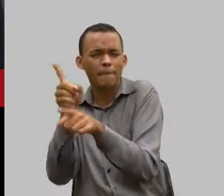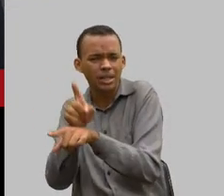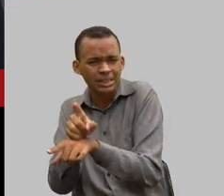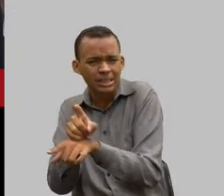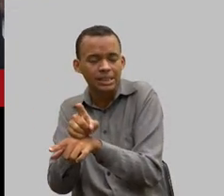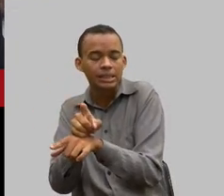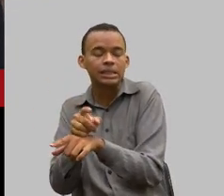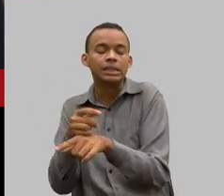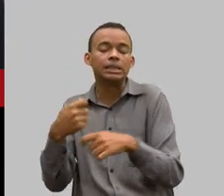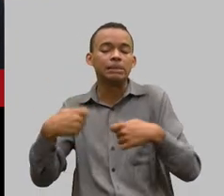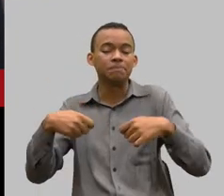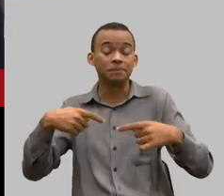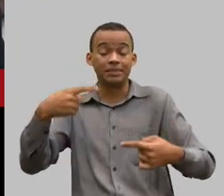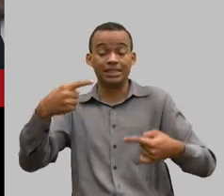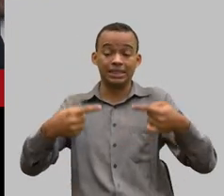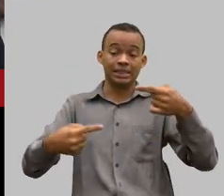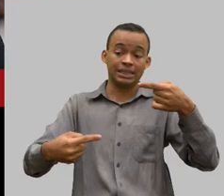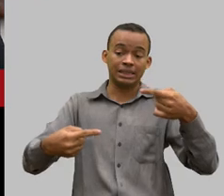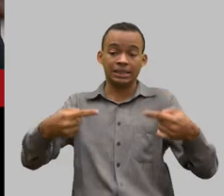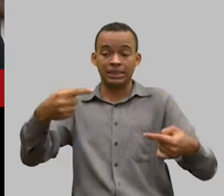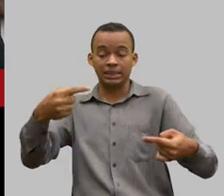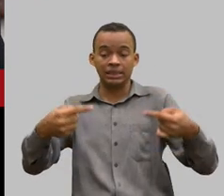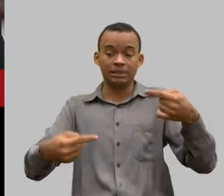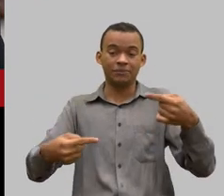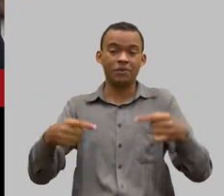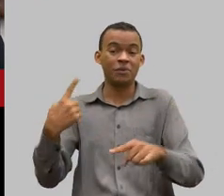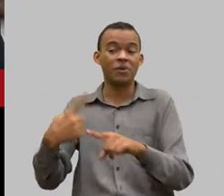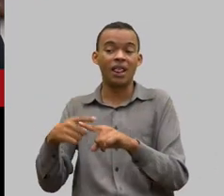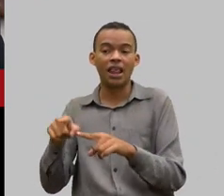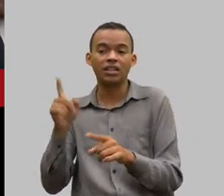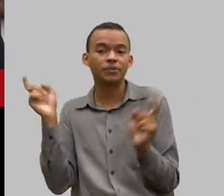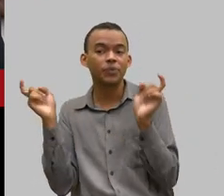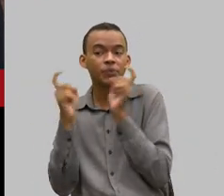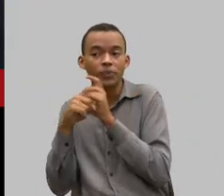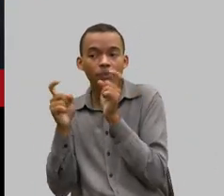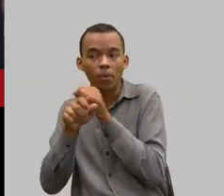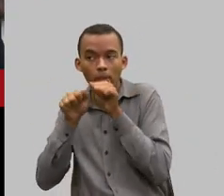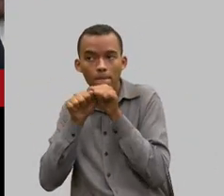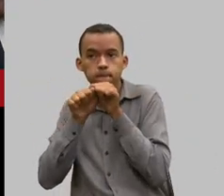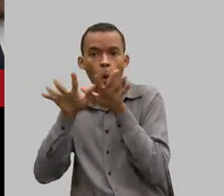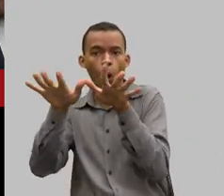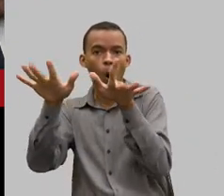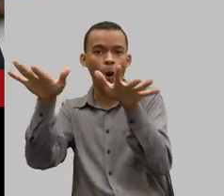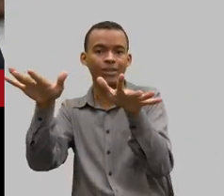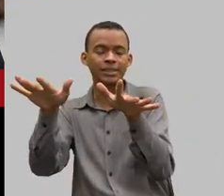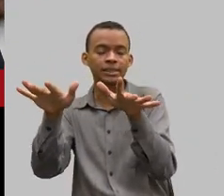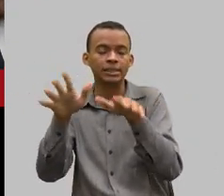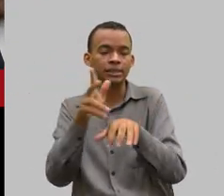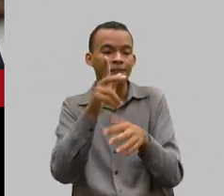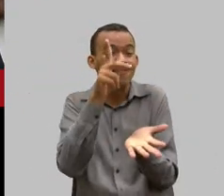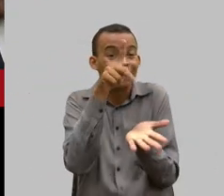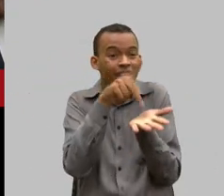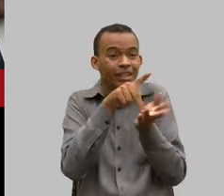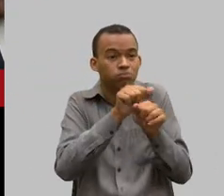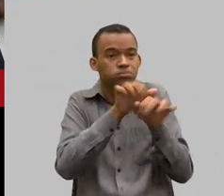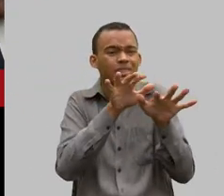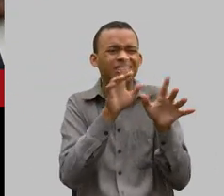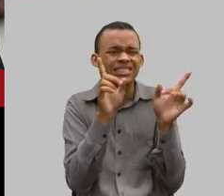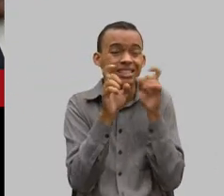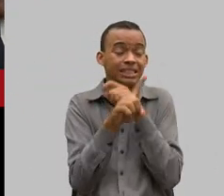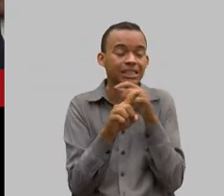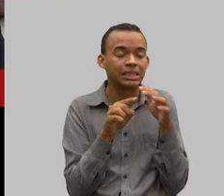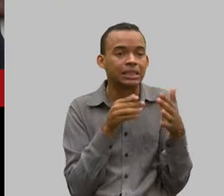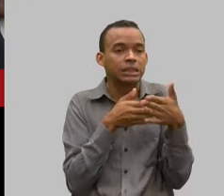né é contar mentira é mais fácil do que distribuir a verdade sabe então às vezes a nossa dificuldade é essa E aí